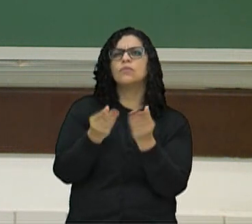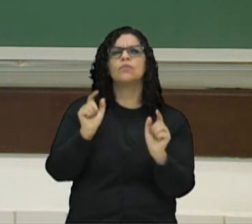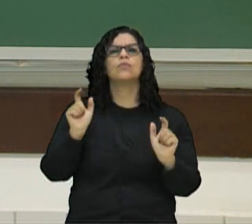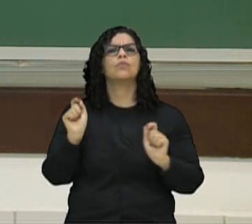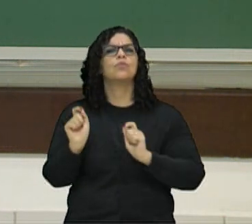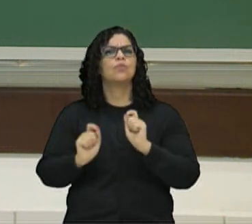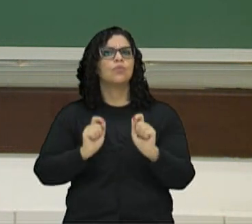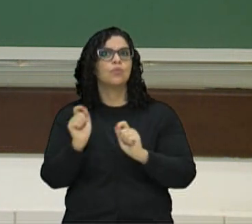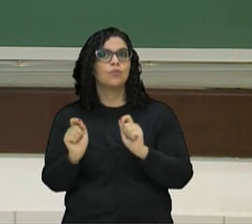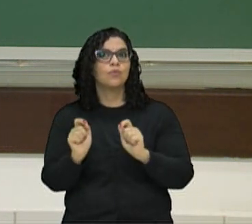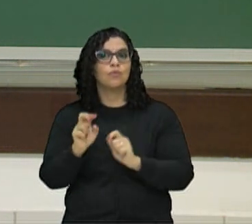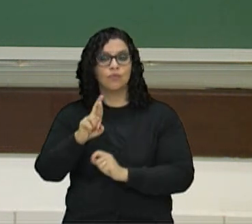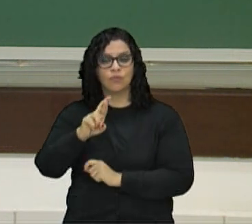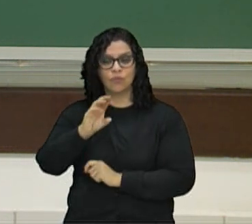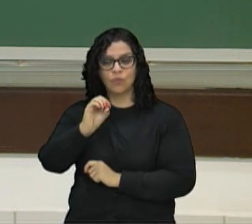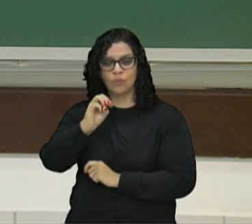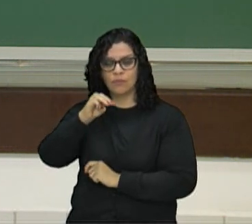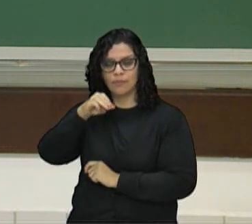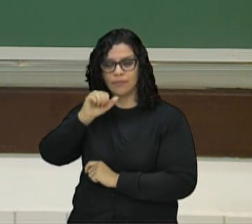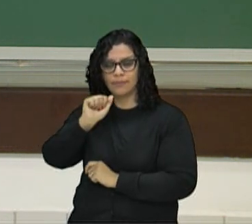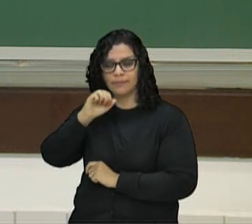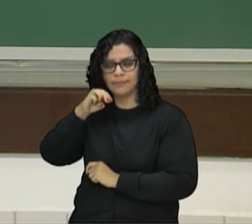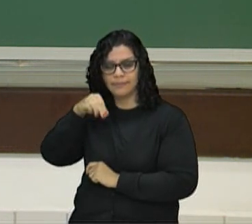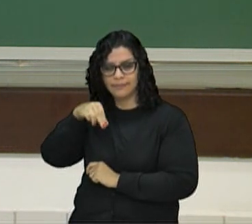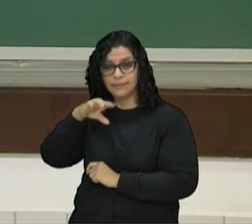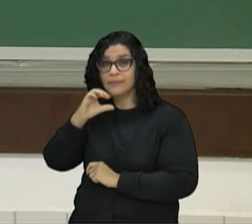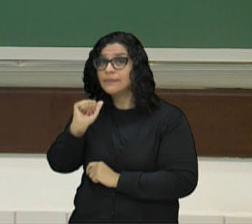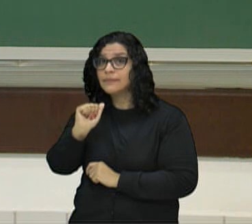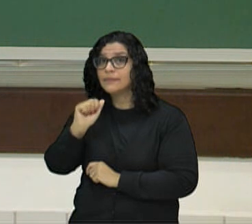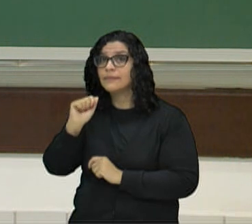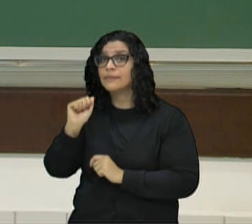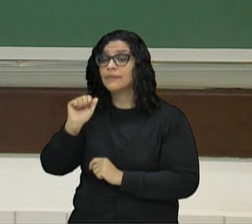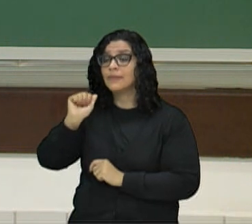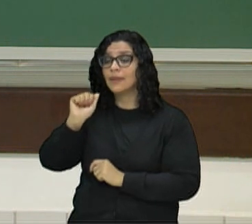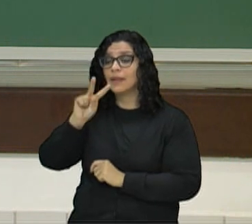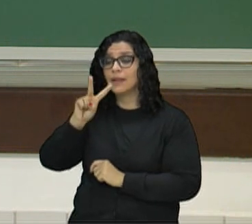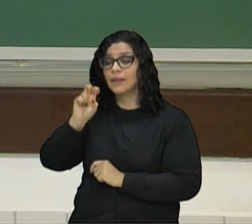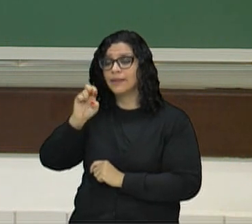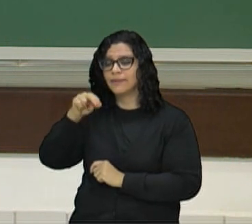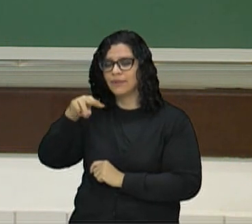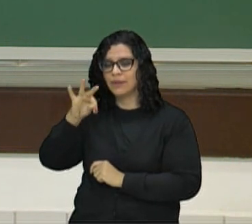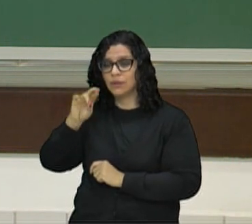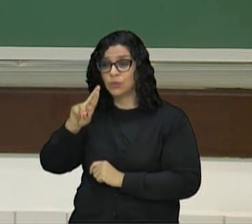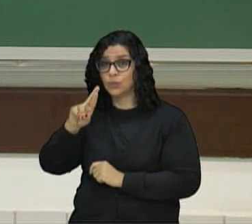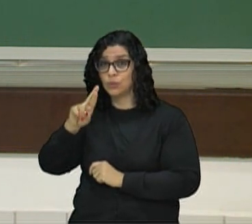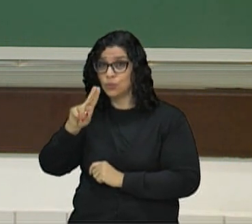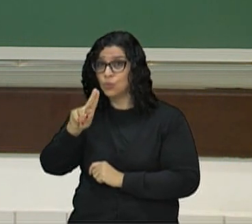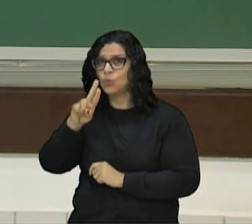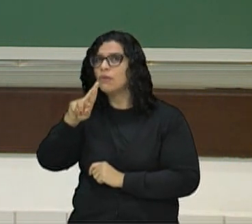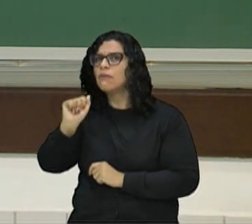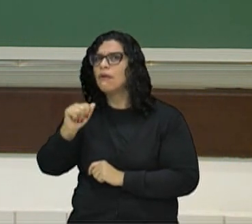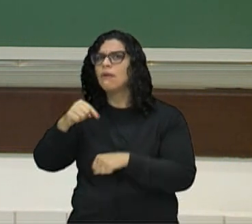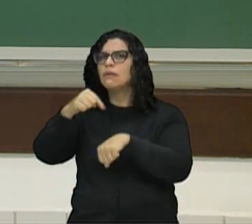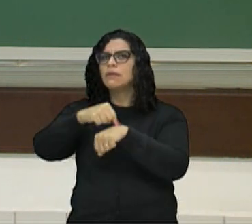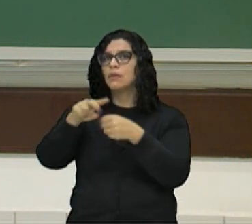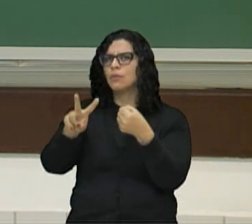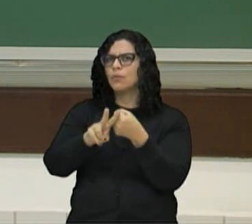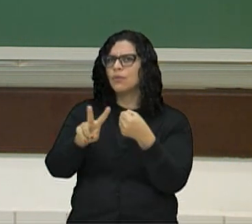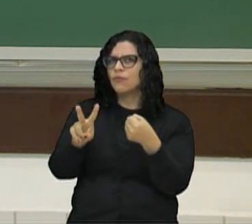hoje é romance de aventura e tempos verbais. Muito bem. Para